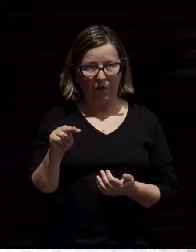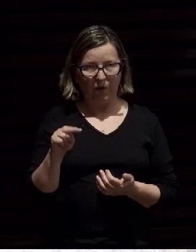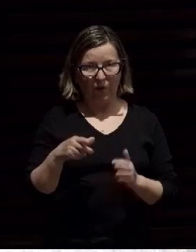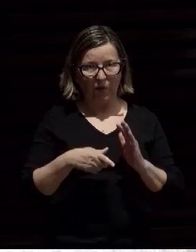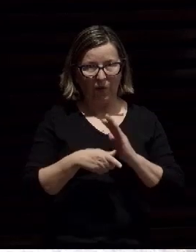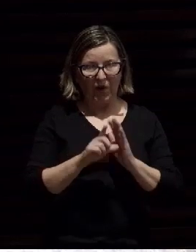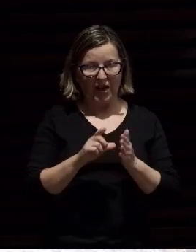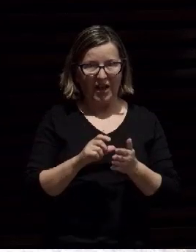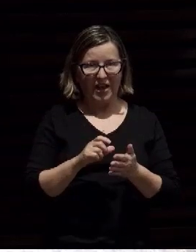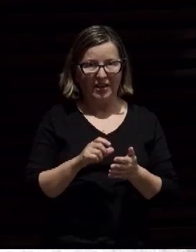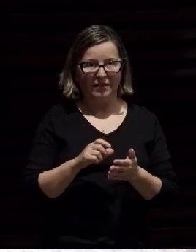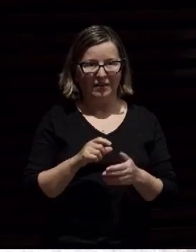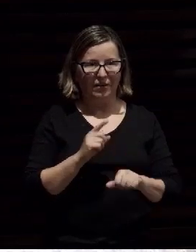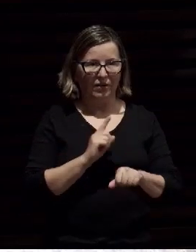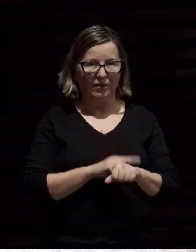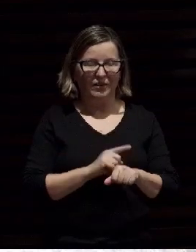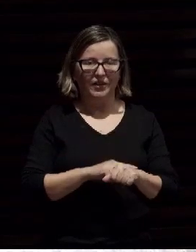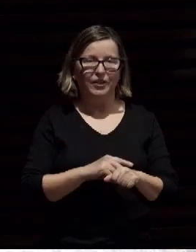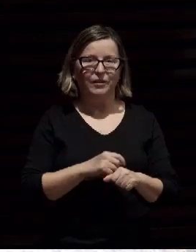Velho Testamento.